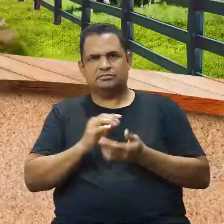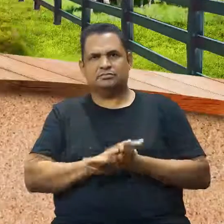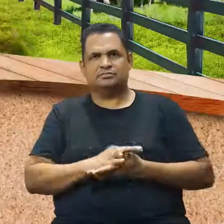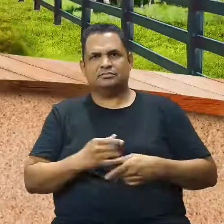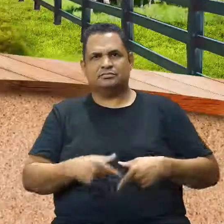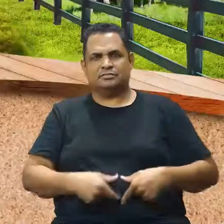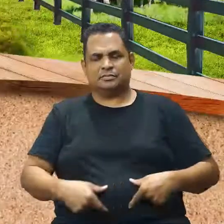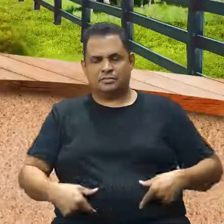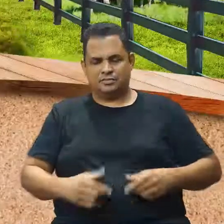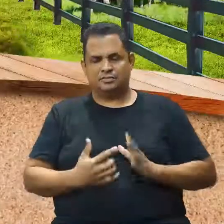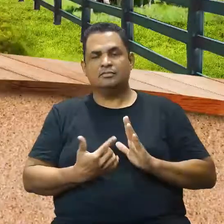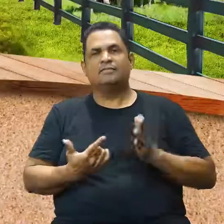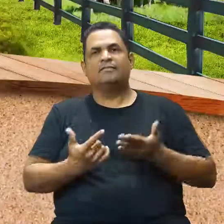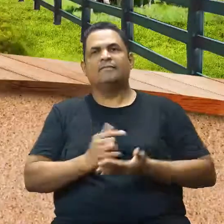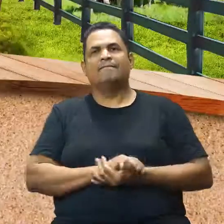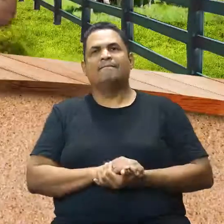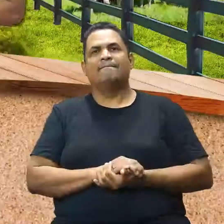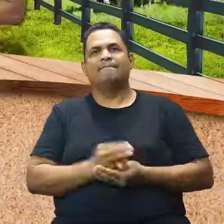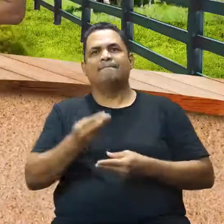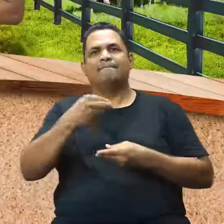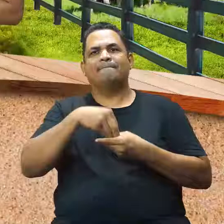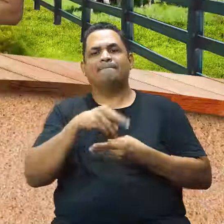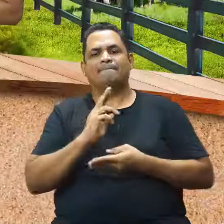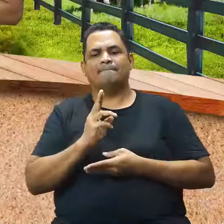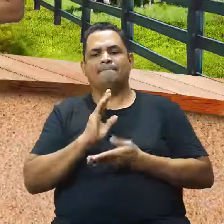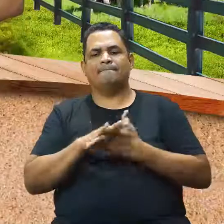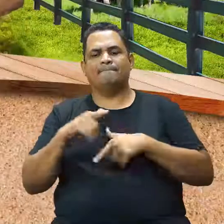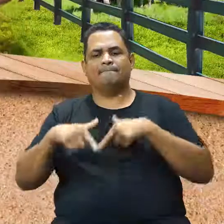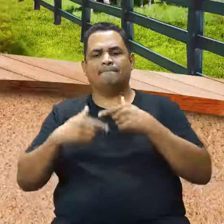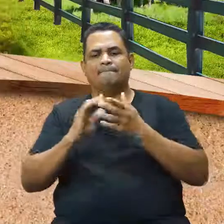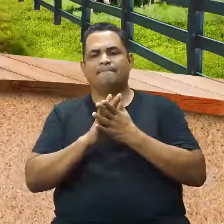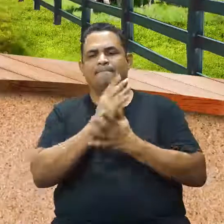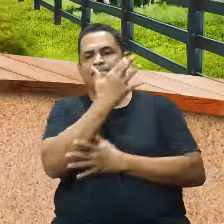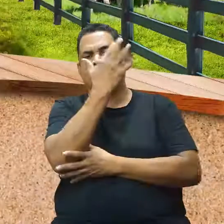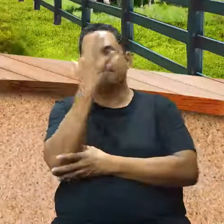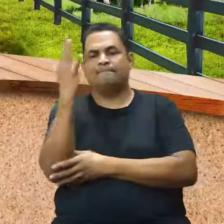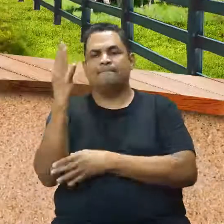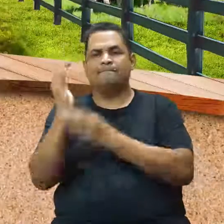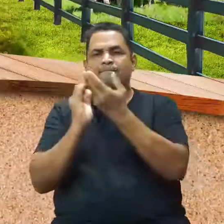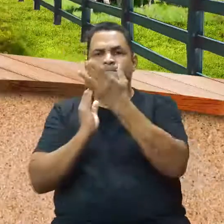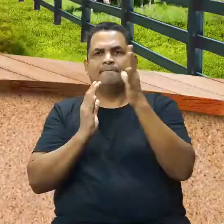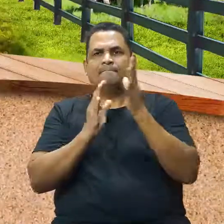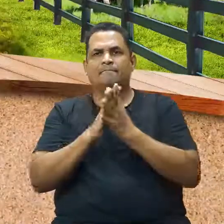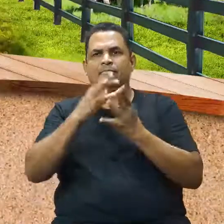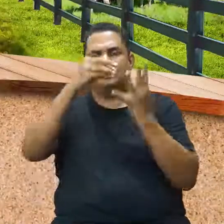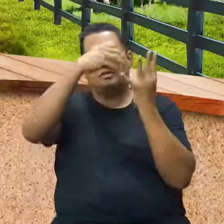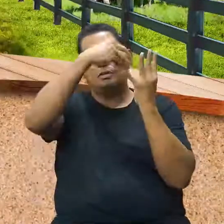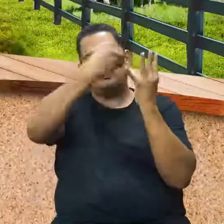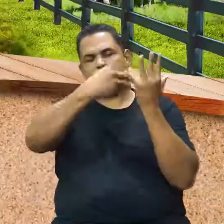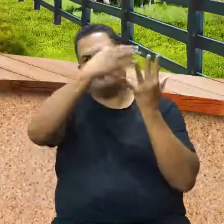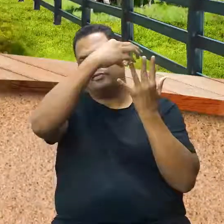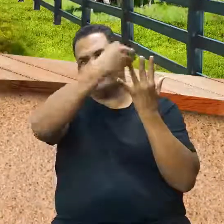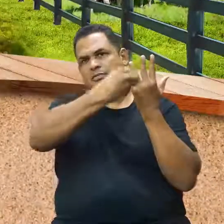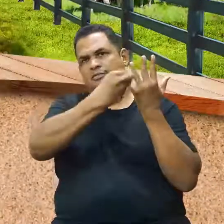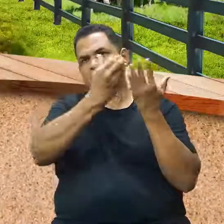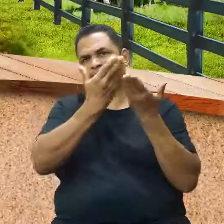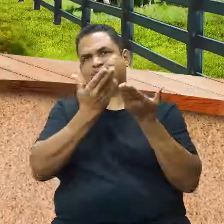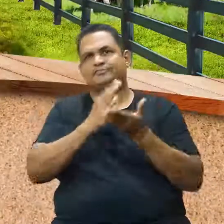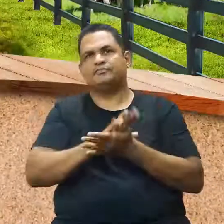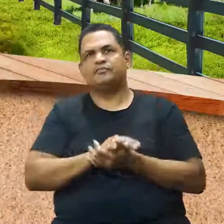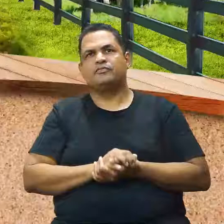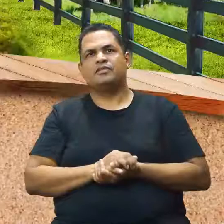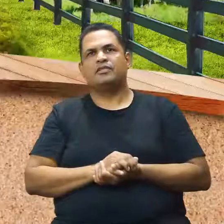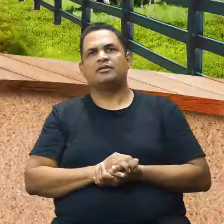cintão. Dentro do processo de produção vegetativa, a folha, elas